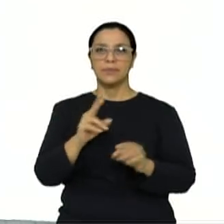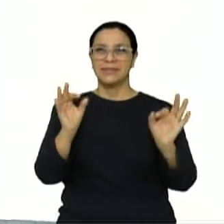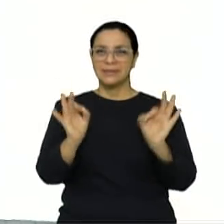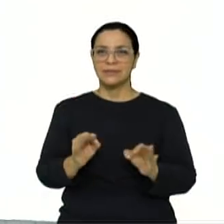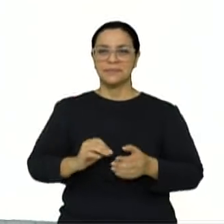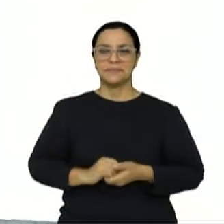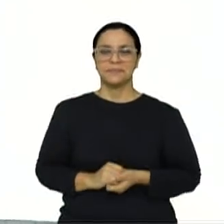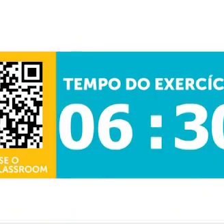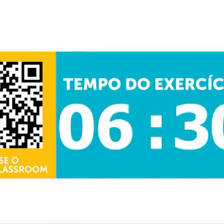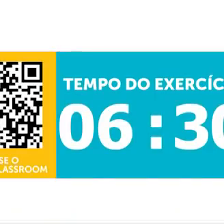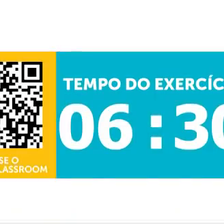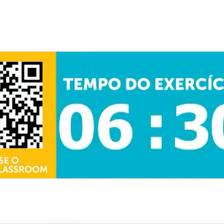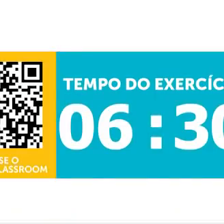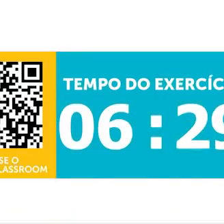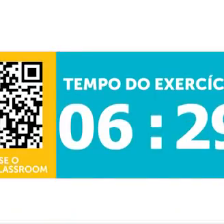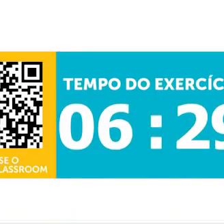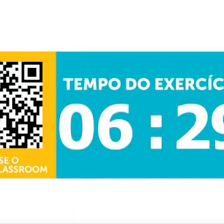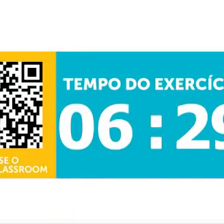solução.